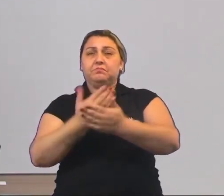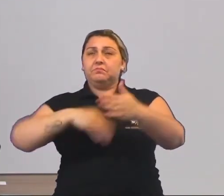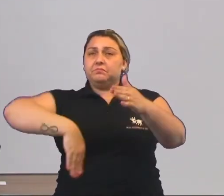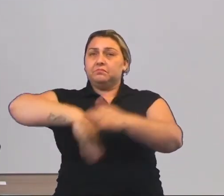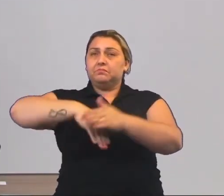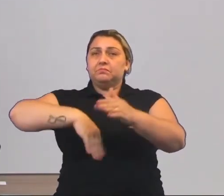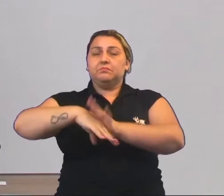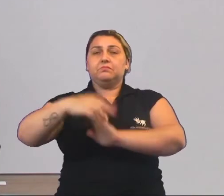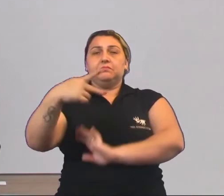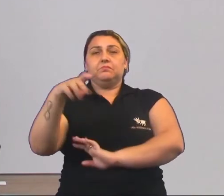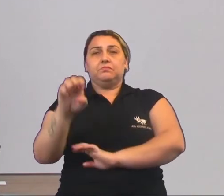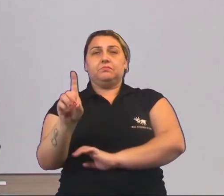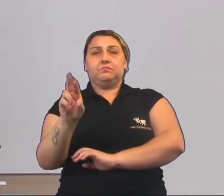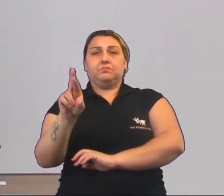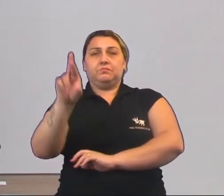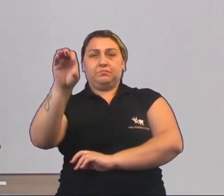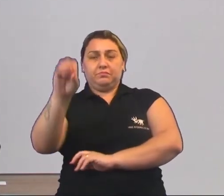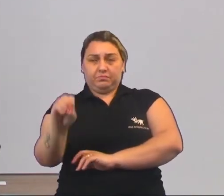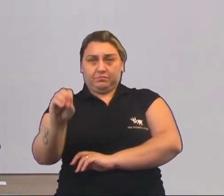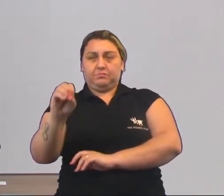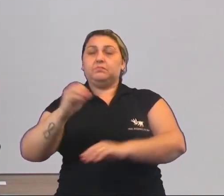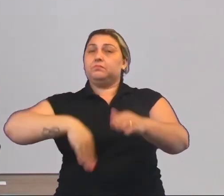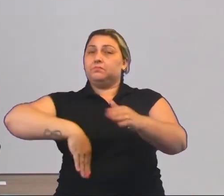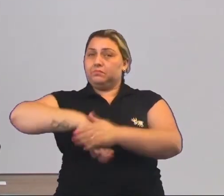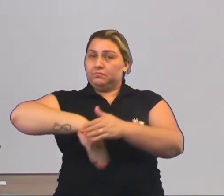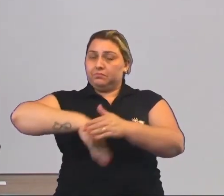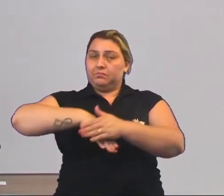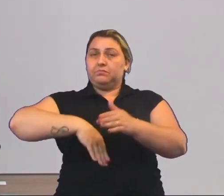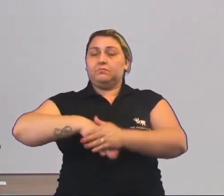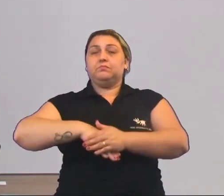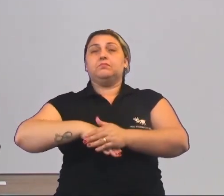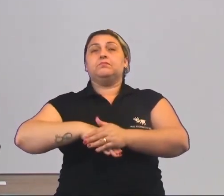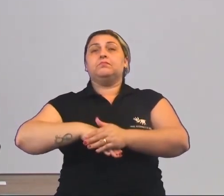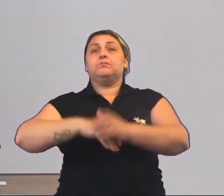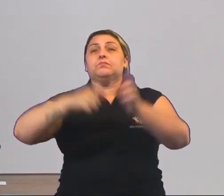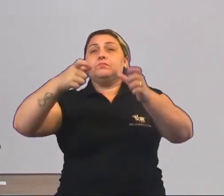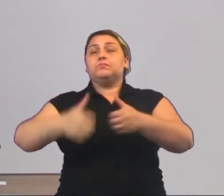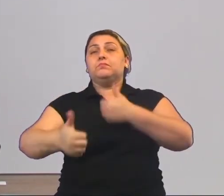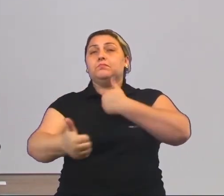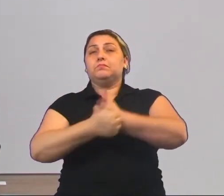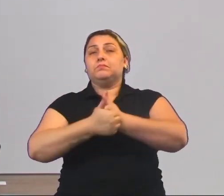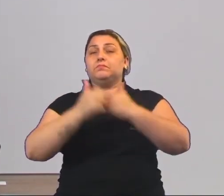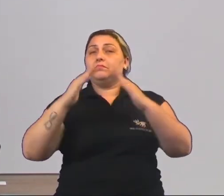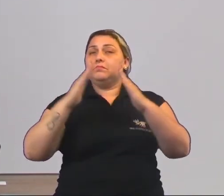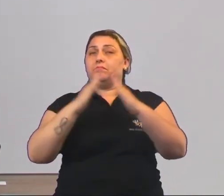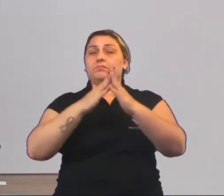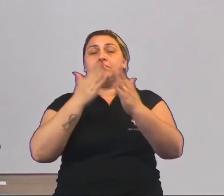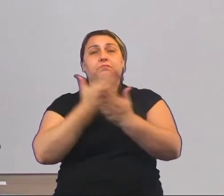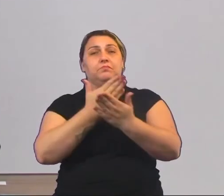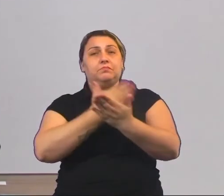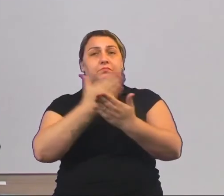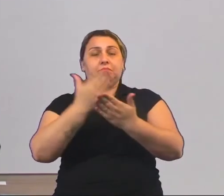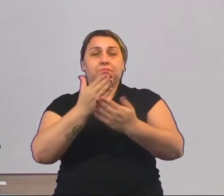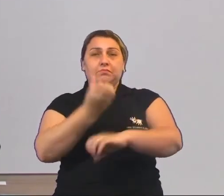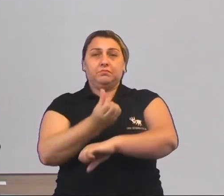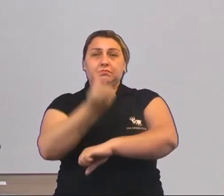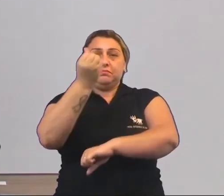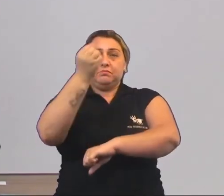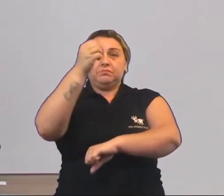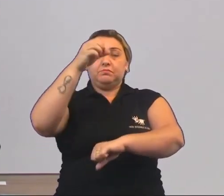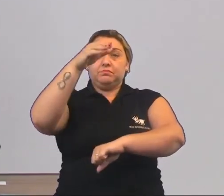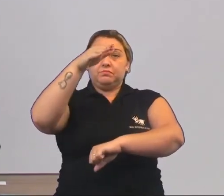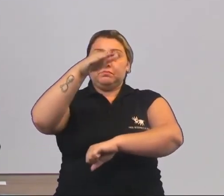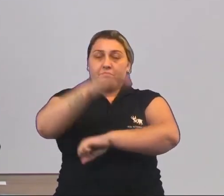de Pedro? Pedro pratica futebol em um clube perto de sua casa. A aula começa às 18